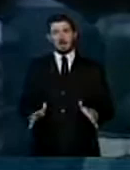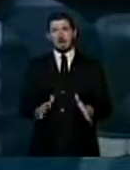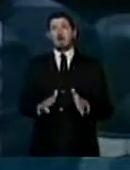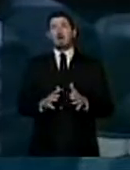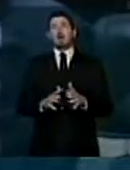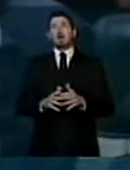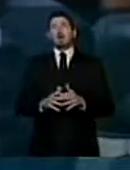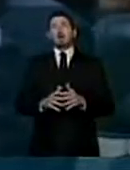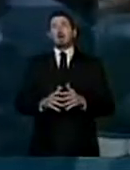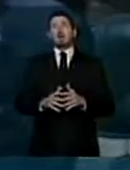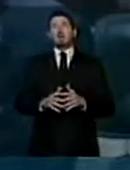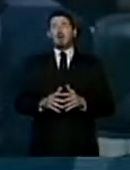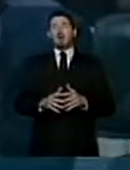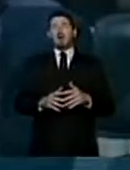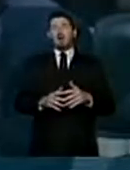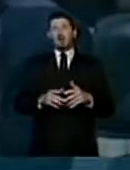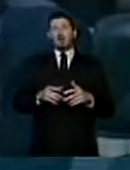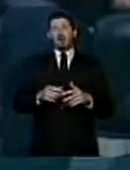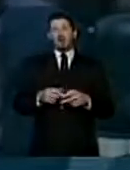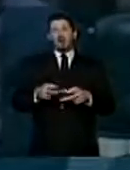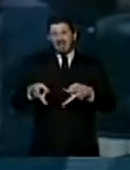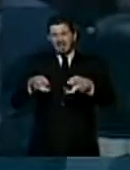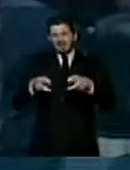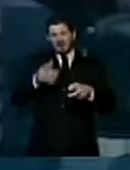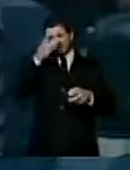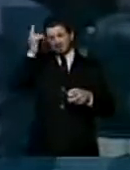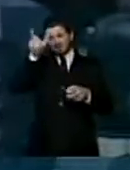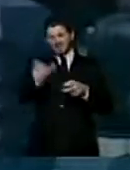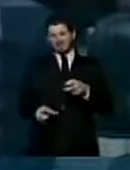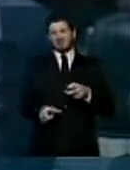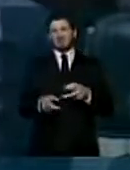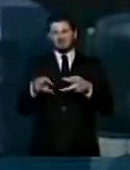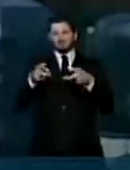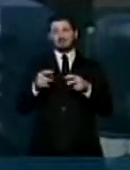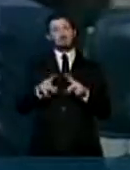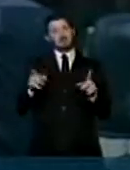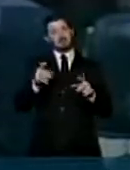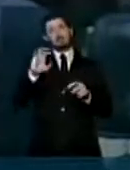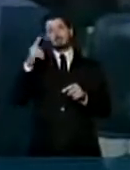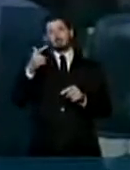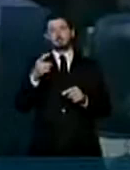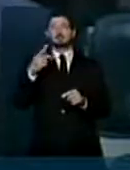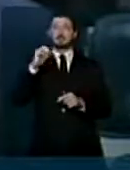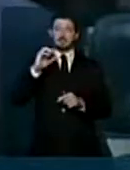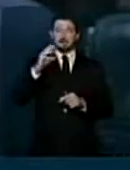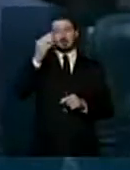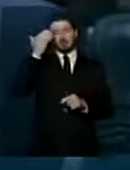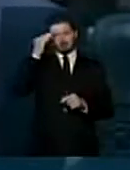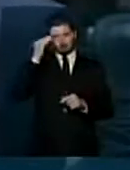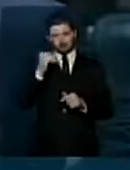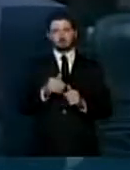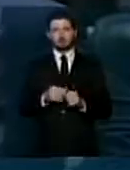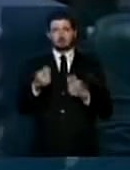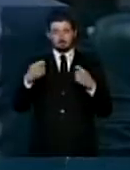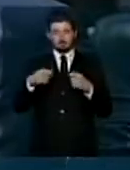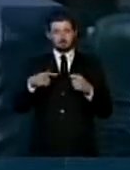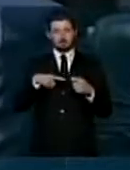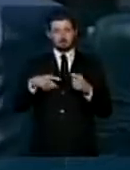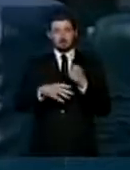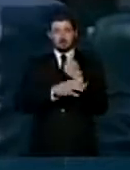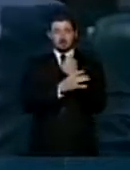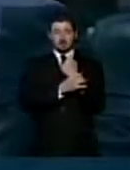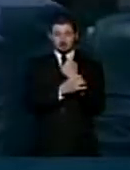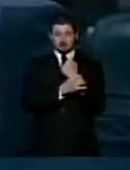das pessoas, dos cidadãos, do ser humano no nosso país. Mas, logicamente, senhor presidente, o PSC também entende que é necessário